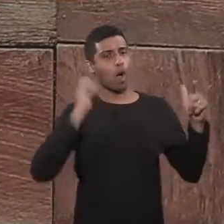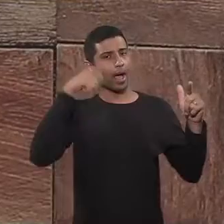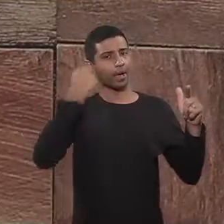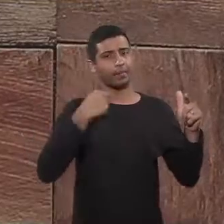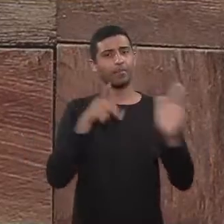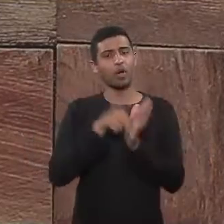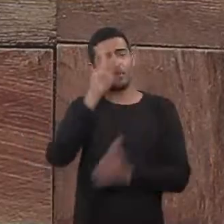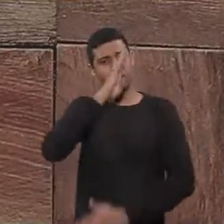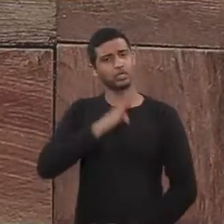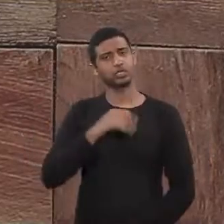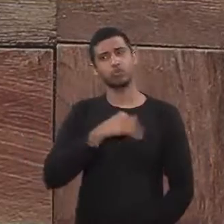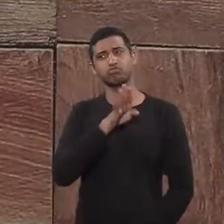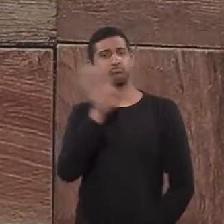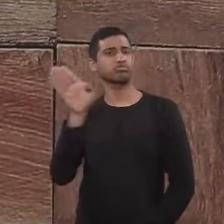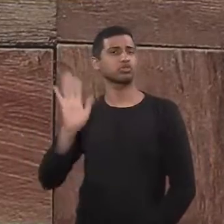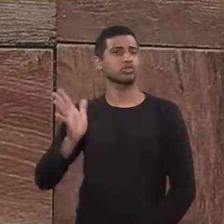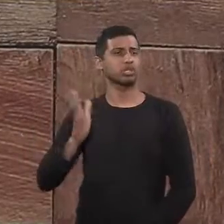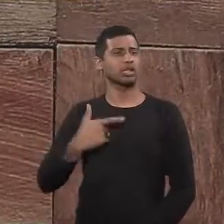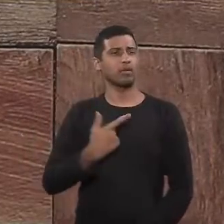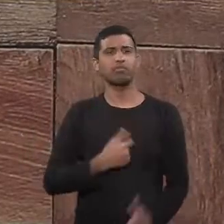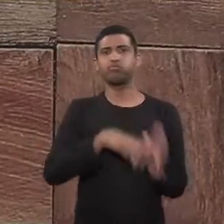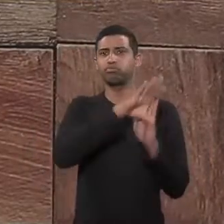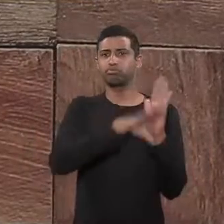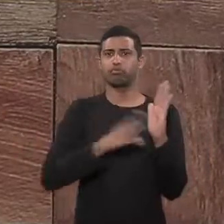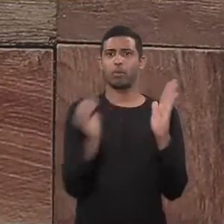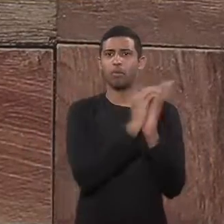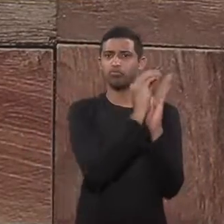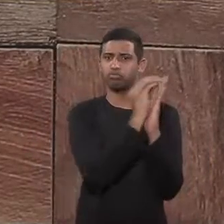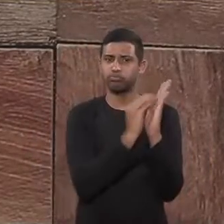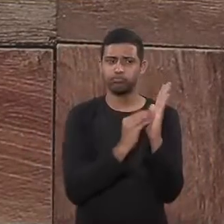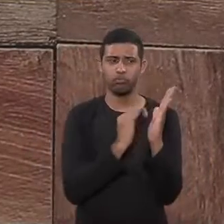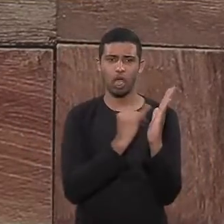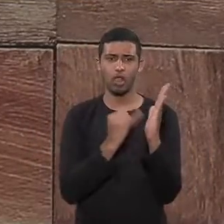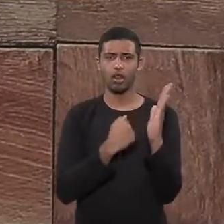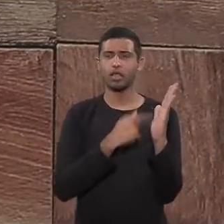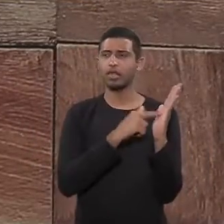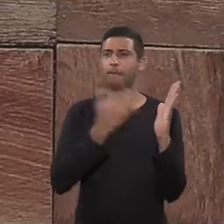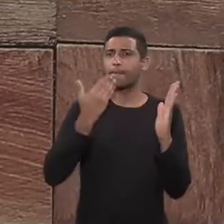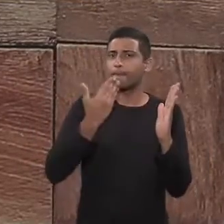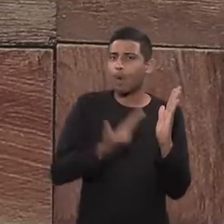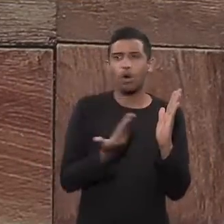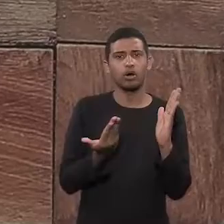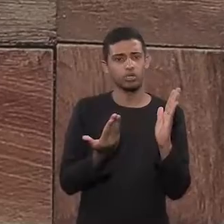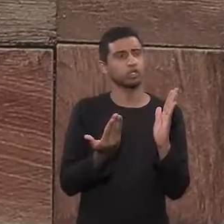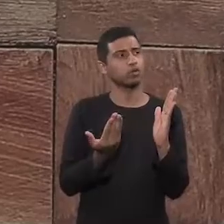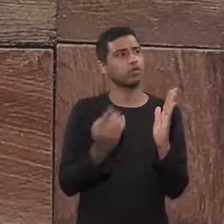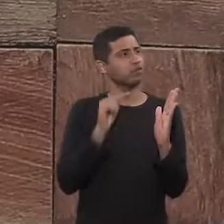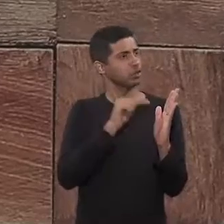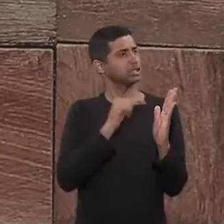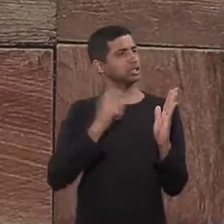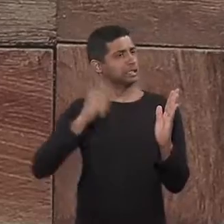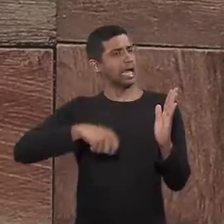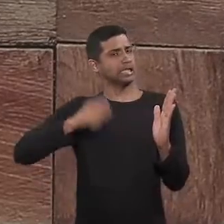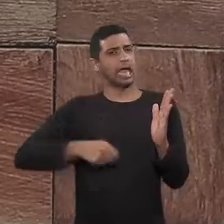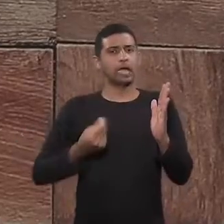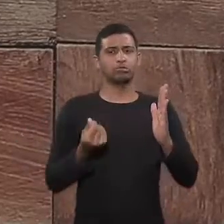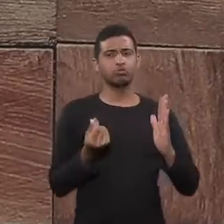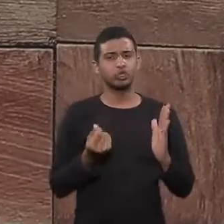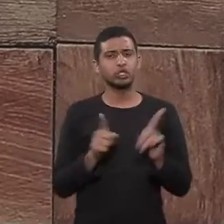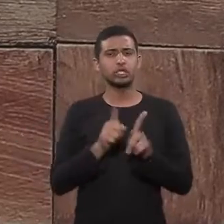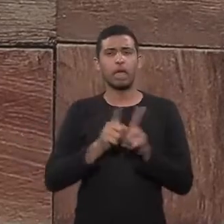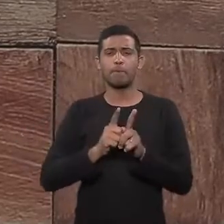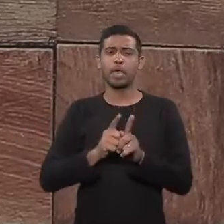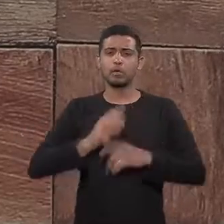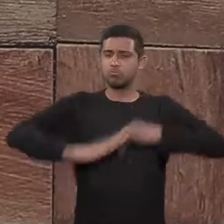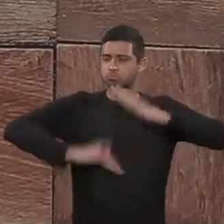fomos tocar lá. Então, você ter no currículo isso demonstra que você é uma pessoa que tem condições de fazer um